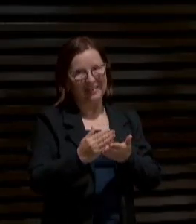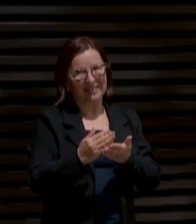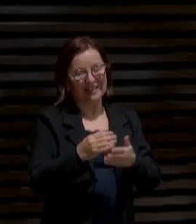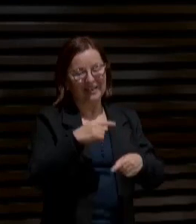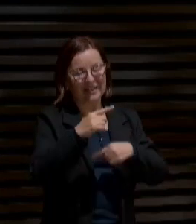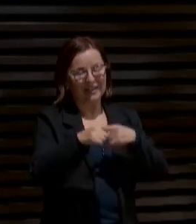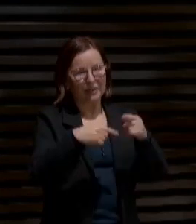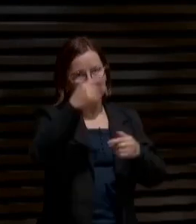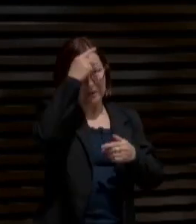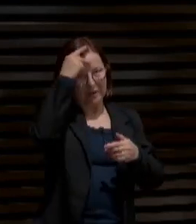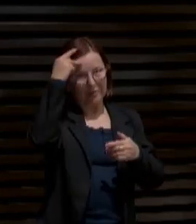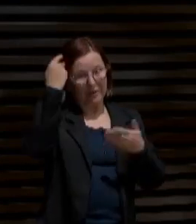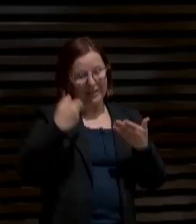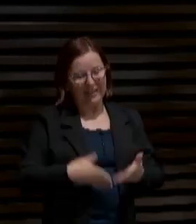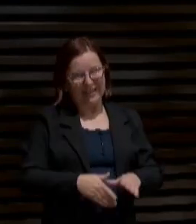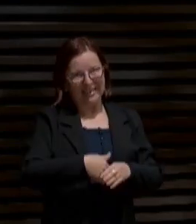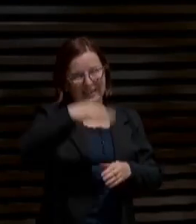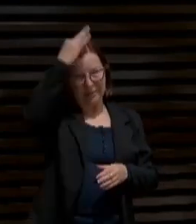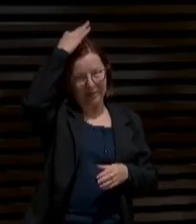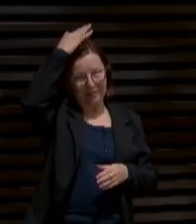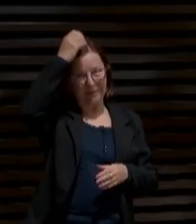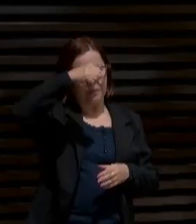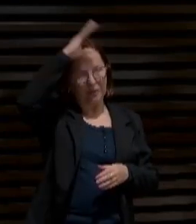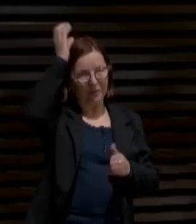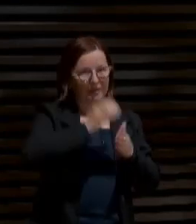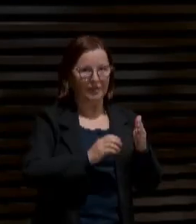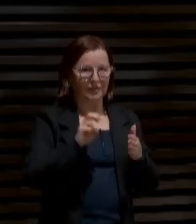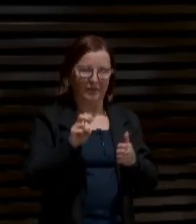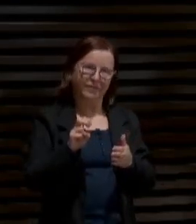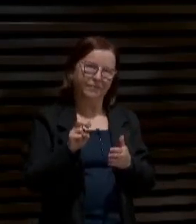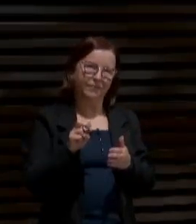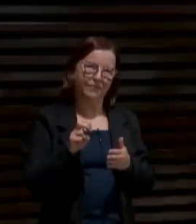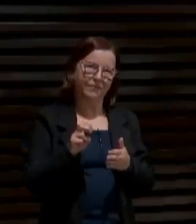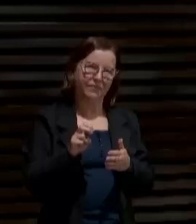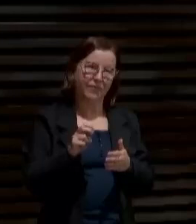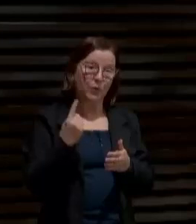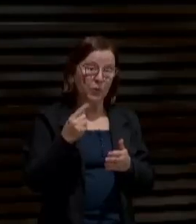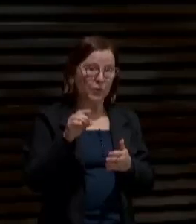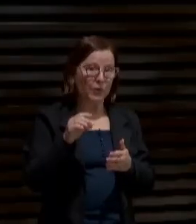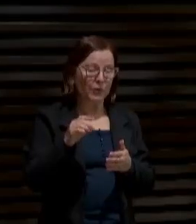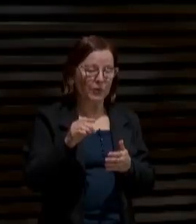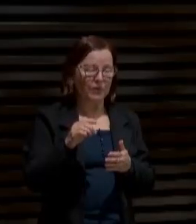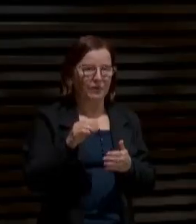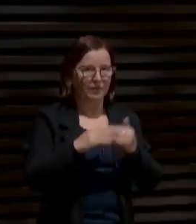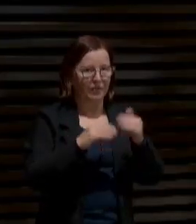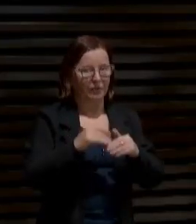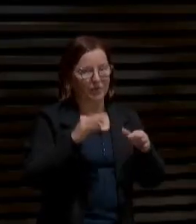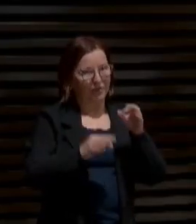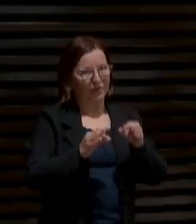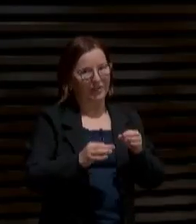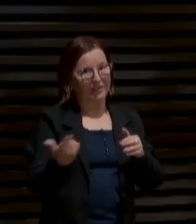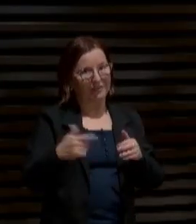o Novo Nascimento Romano 58 por um só ato de Justiça veio a Graça sobre todos os homens para